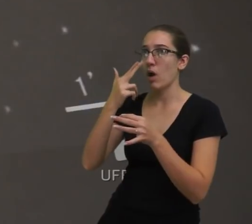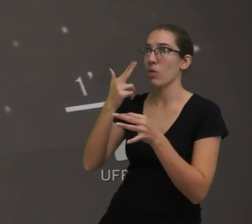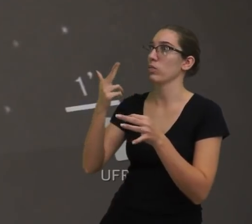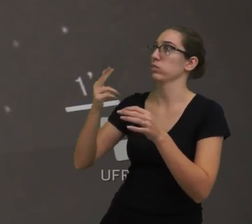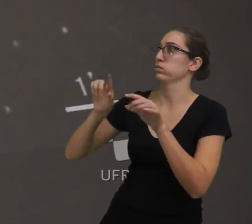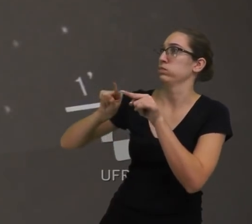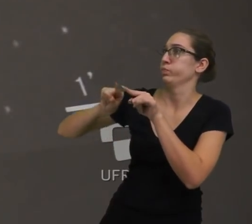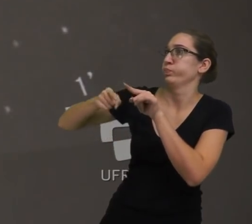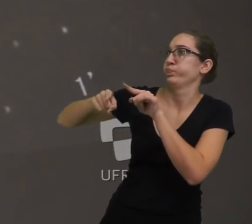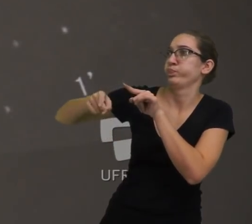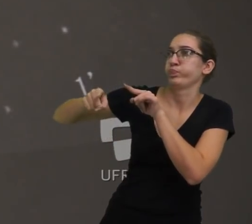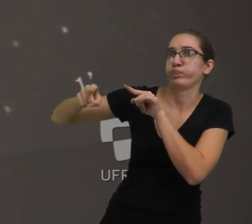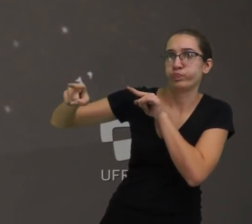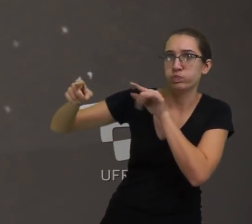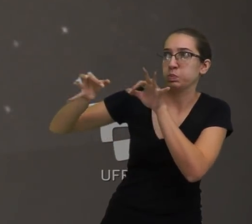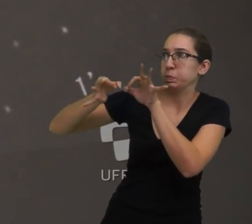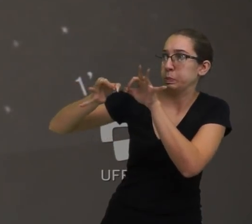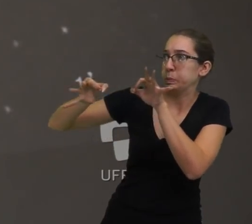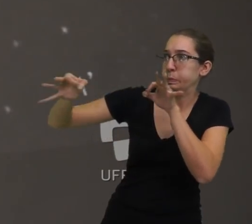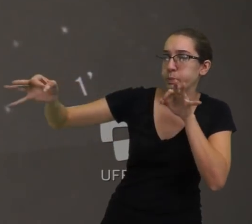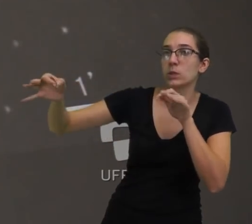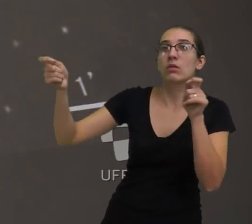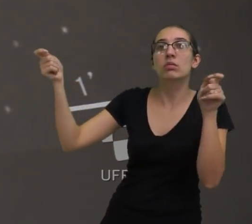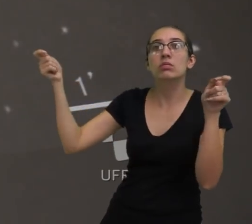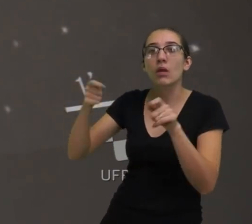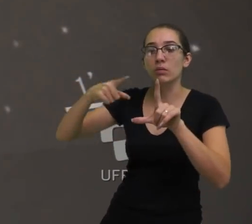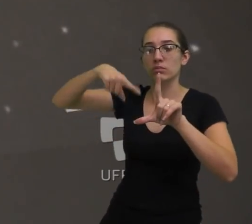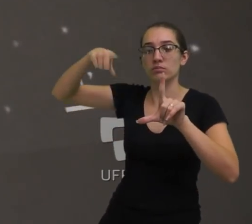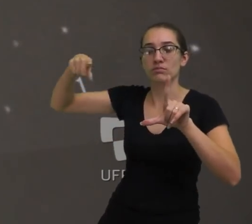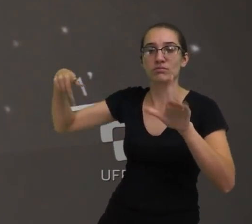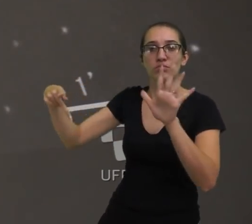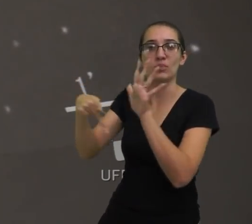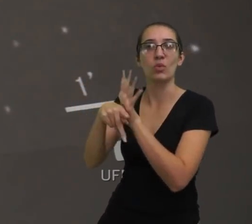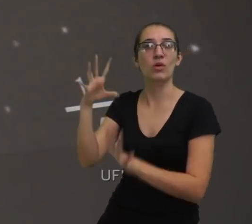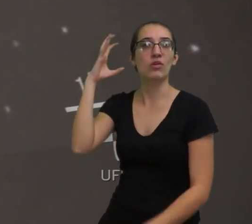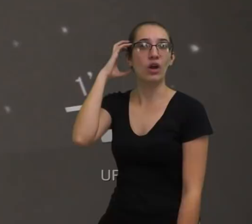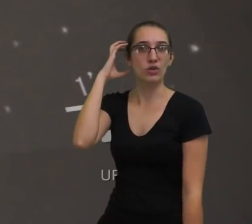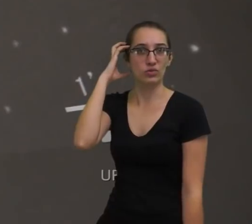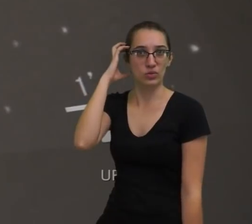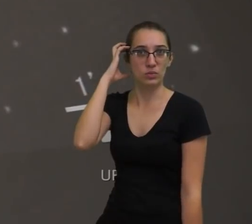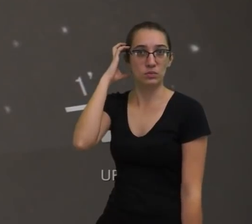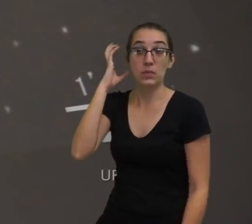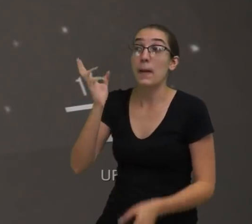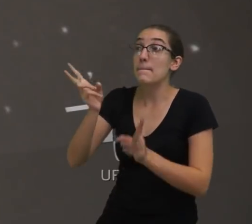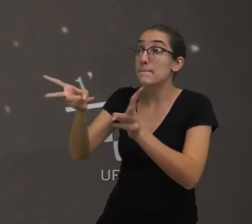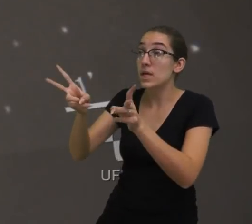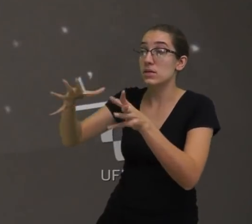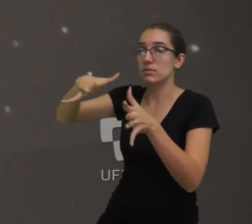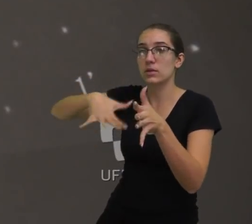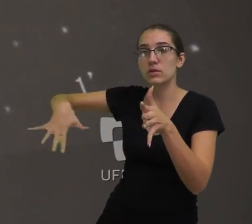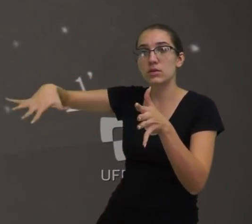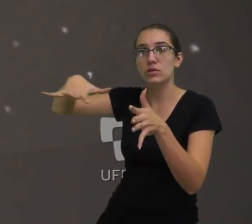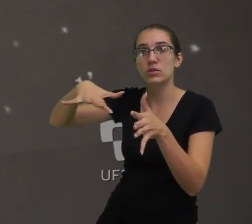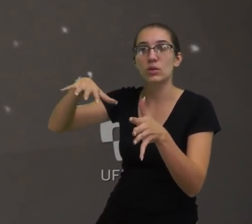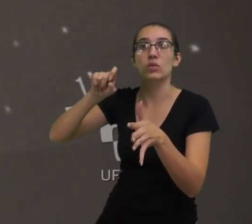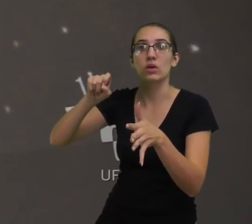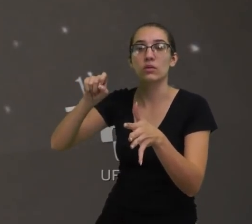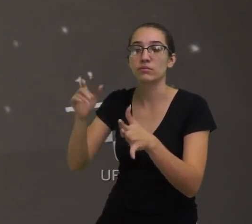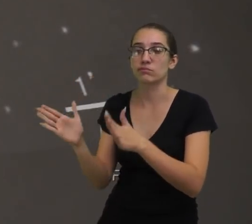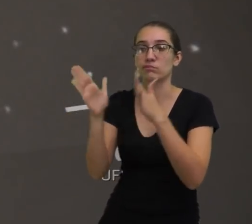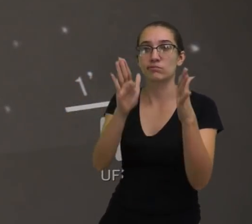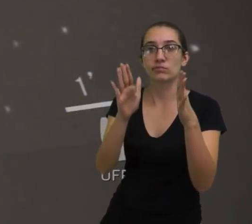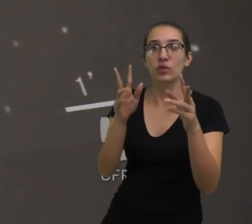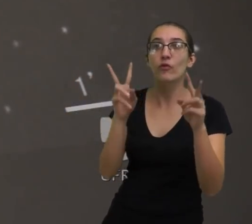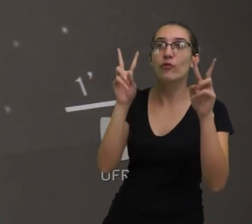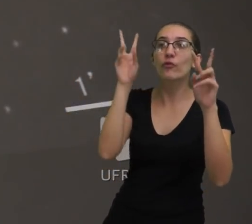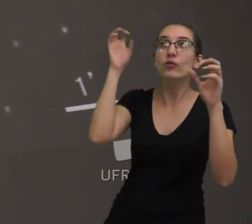ondas de rádio. E essa aqui é a mesma região, olhando em luz visível. Então eu espero, o